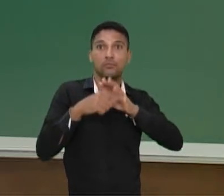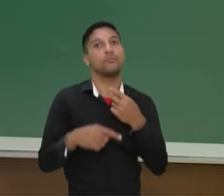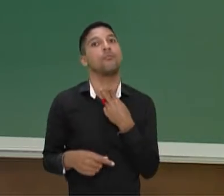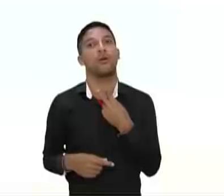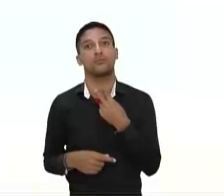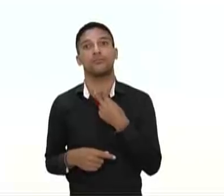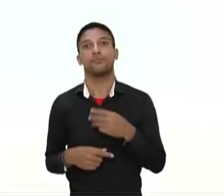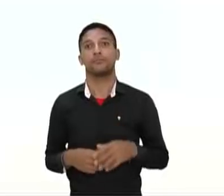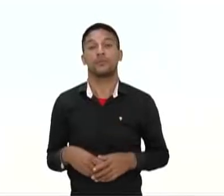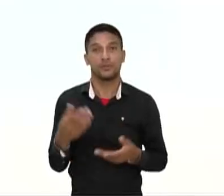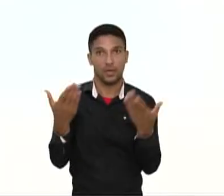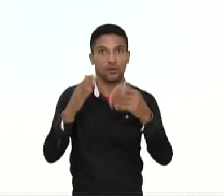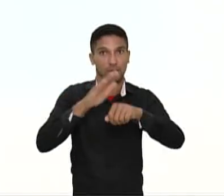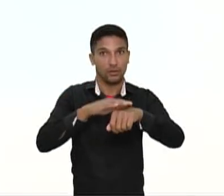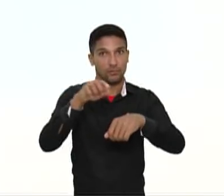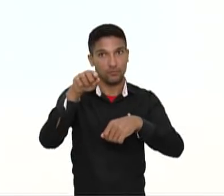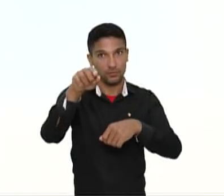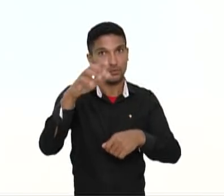mesma figura.